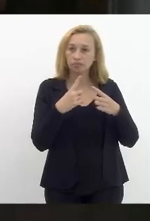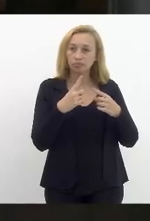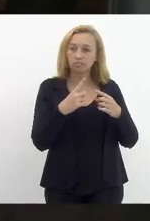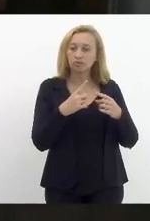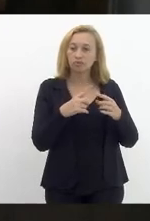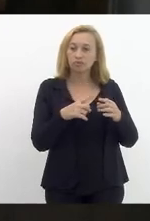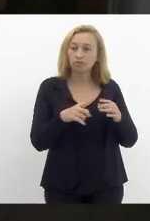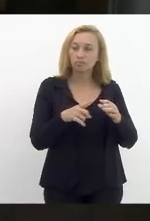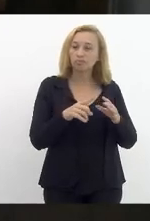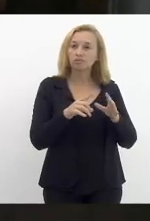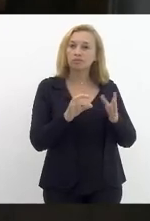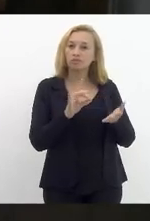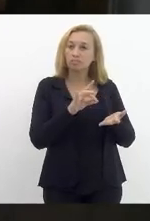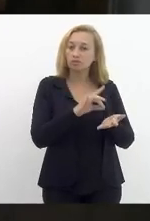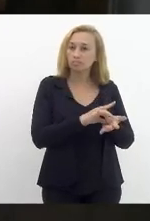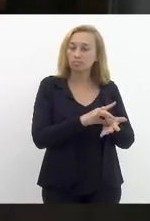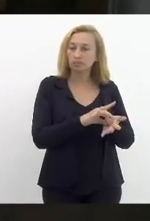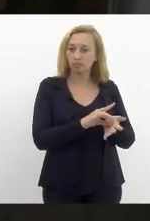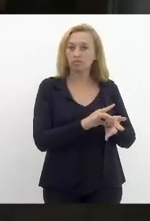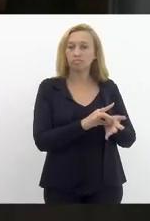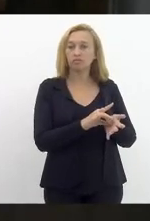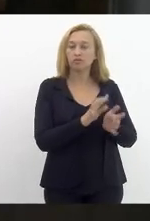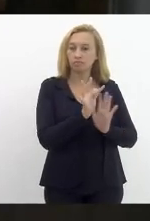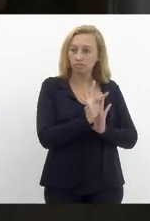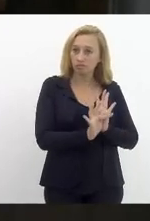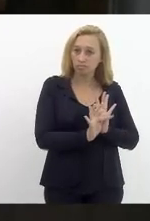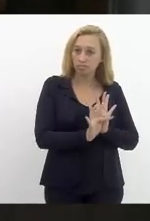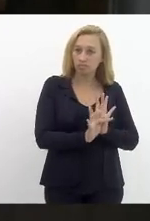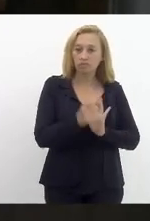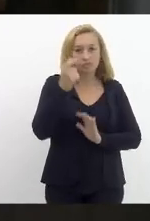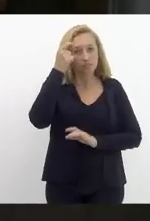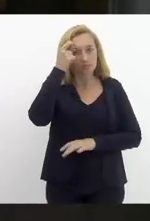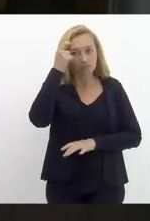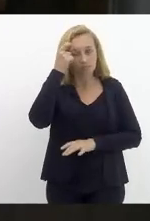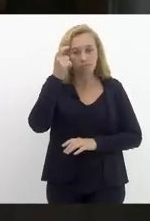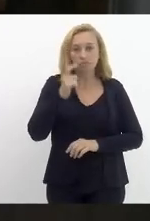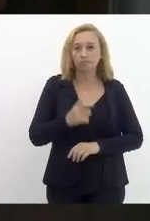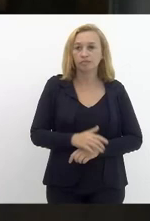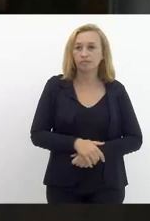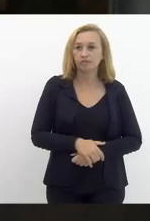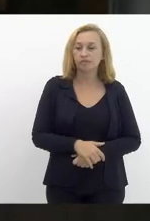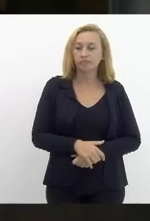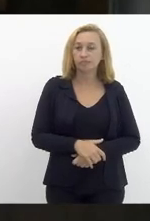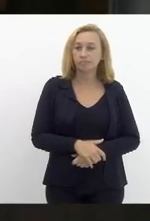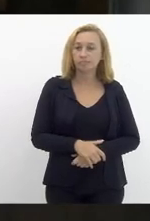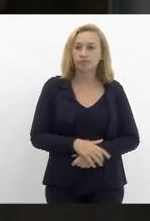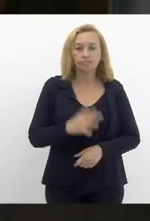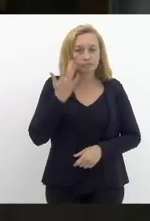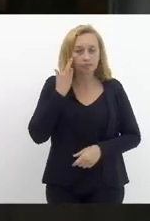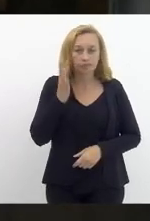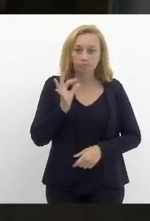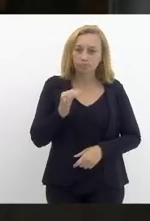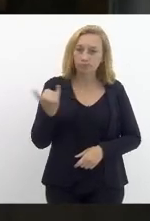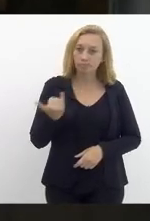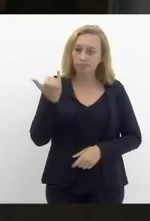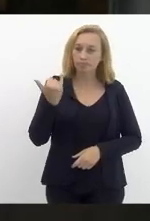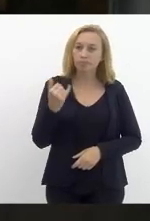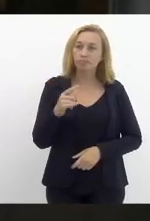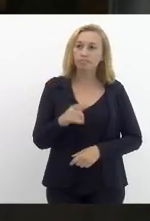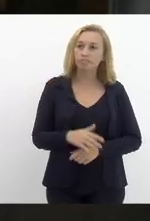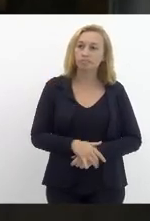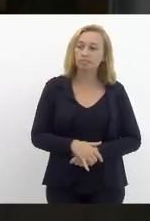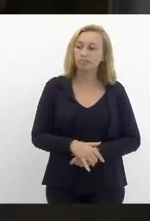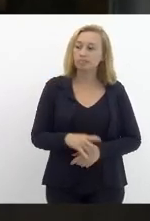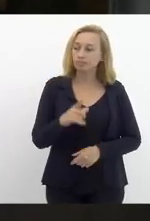discutindo aqui é a constitucionalidade do tema, e é a forma. Acho legítimo,